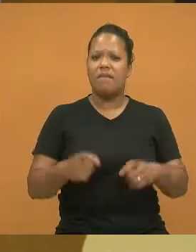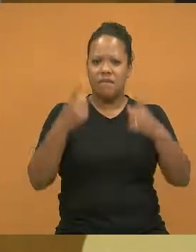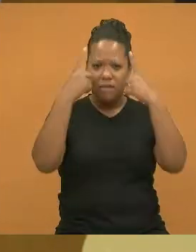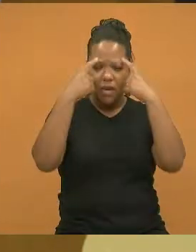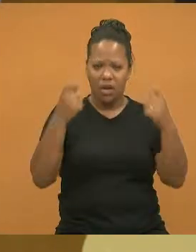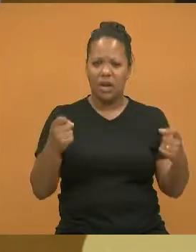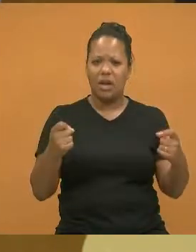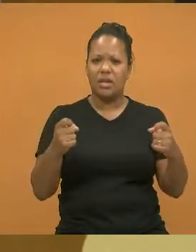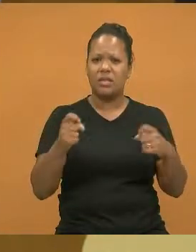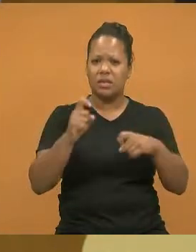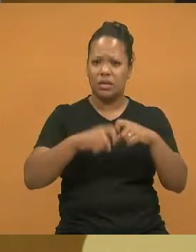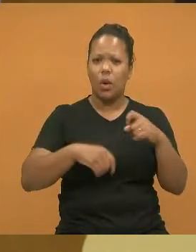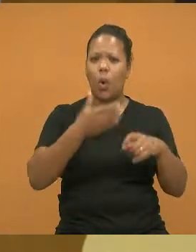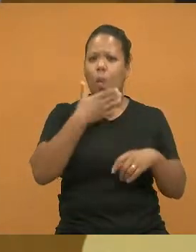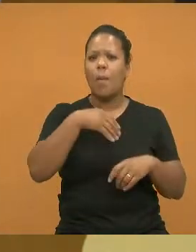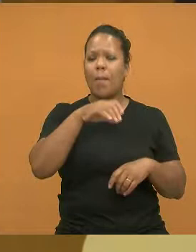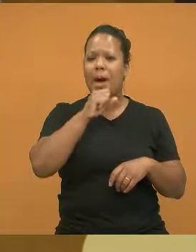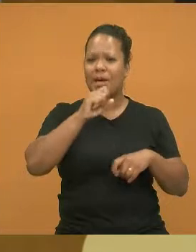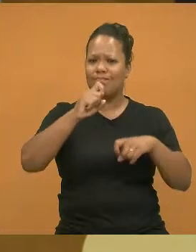violentada pelo seu pai.